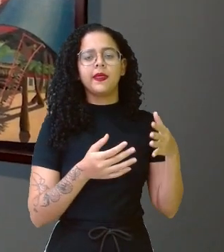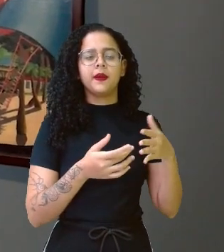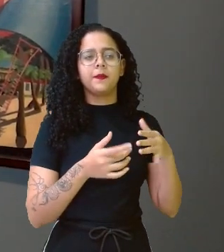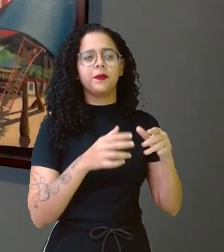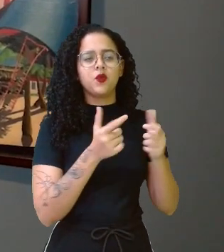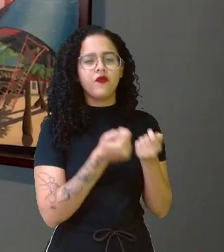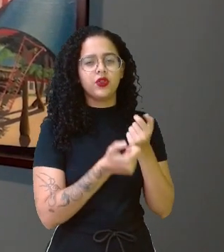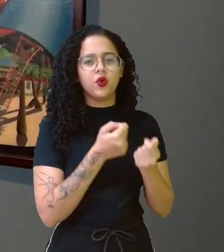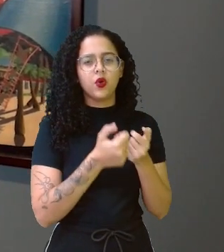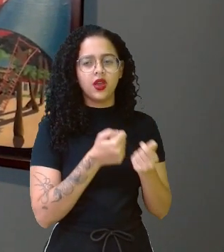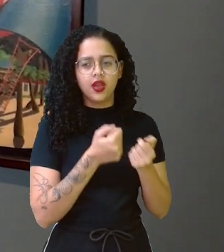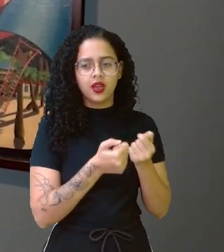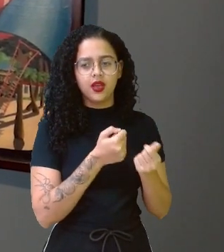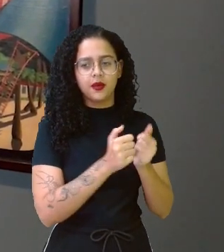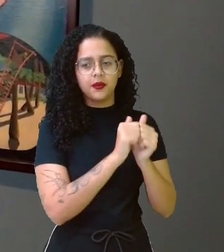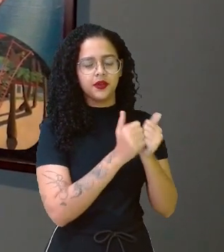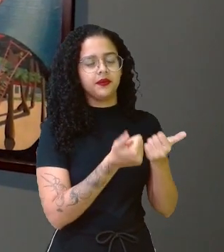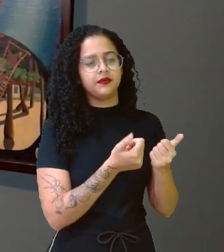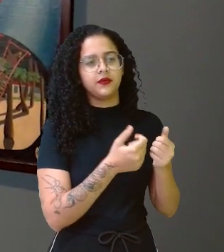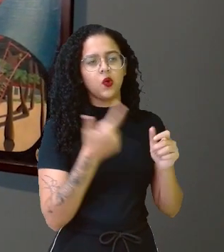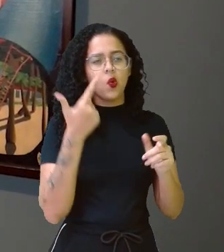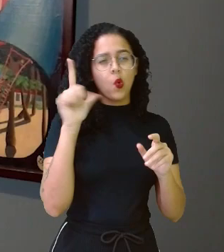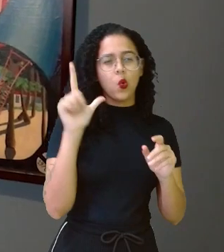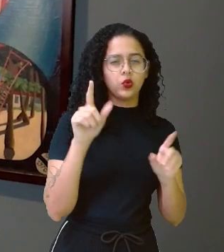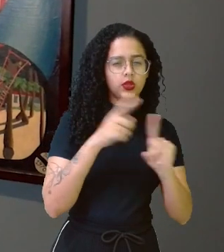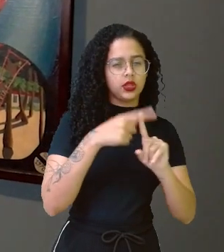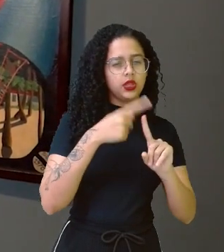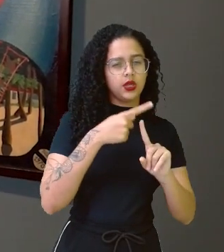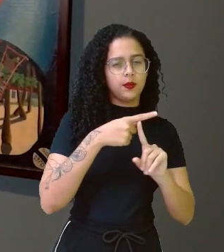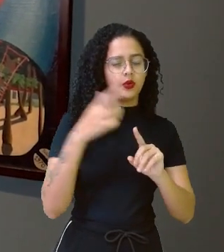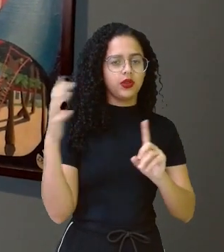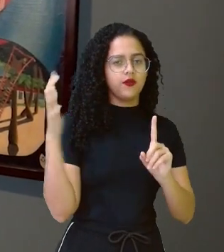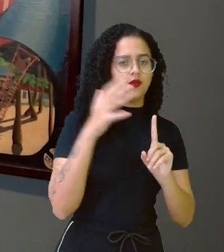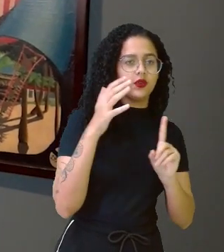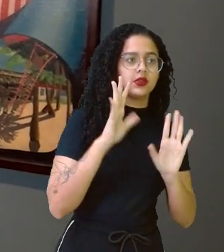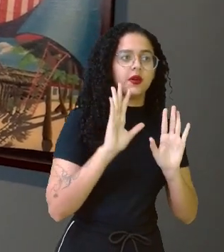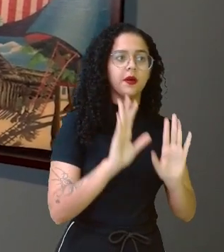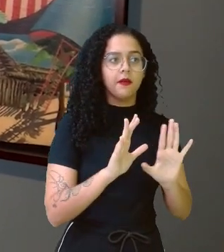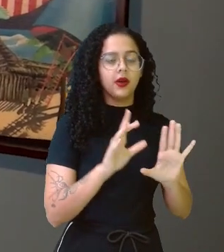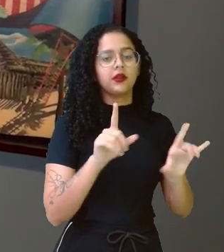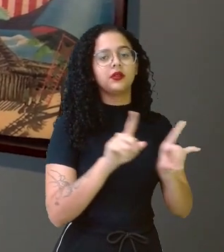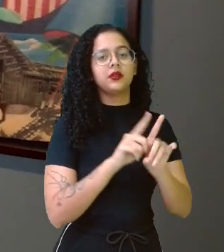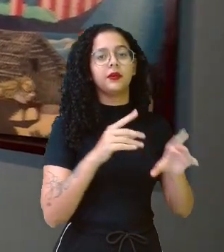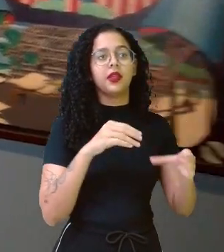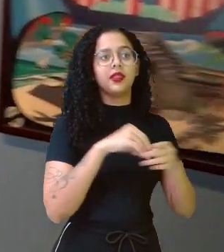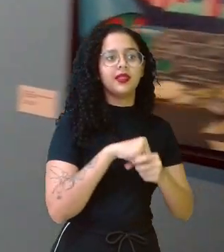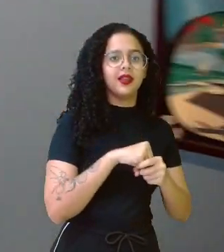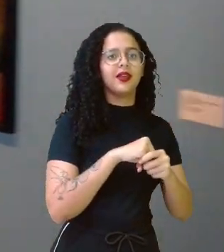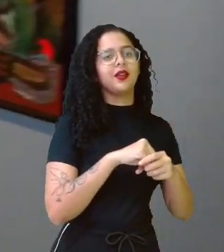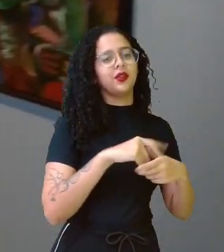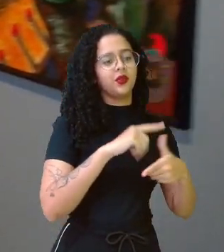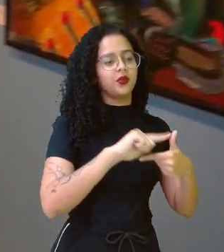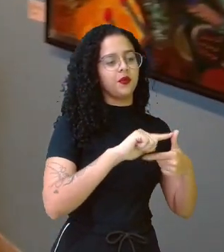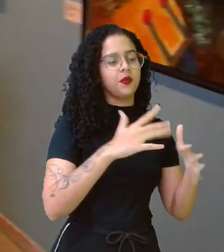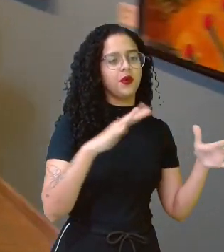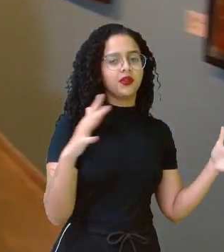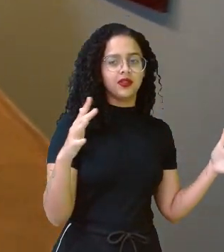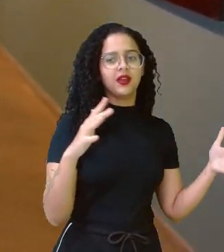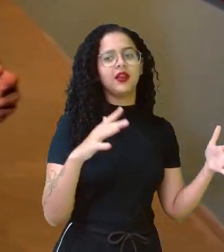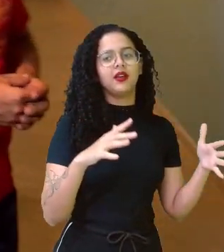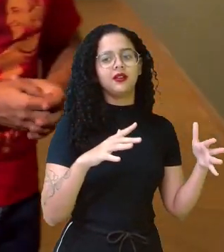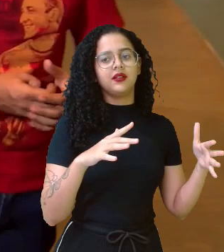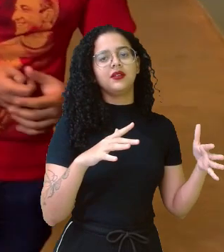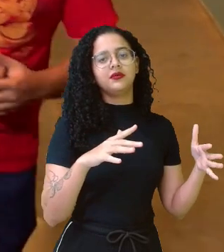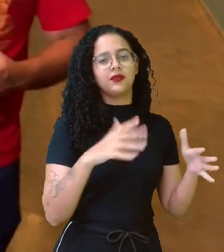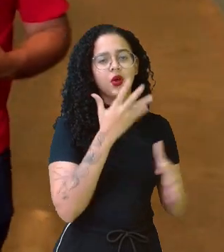videogame. Né? Perfeito. Já outras influências aqui, mas ainda dentro do ideal moderno. Né? Sim. Das